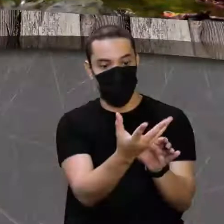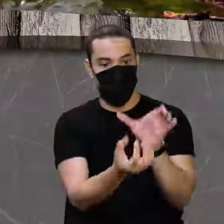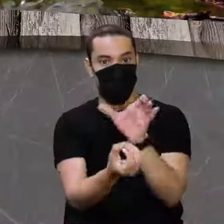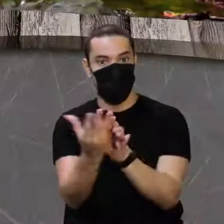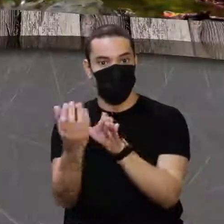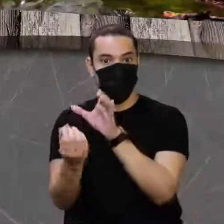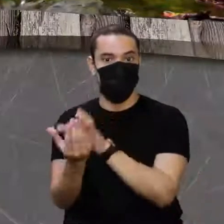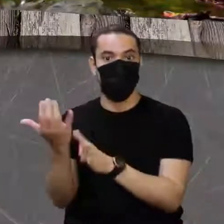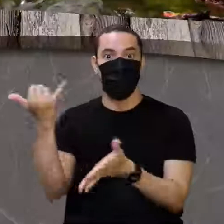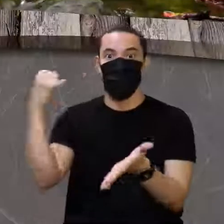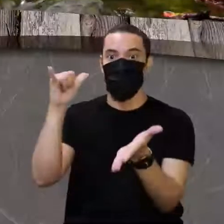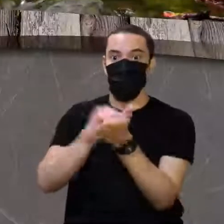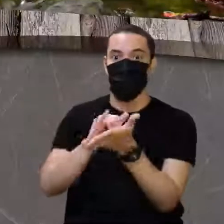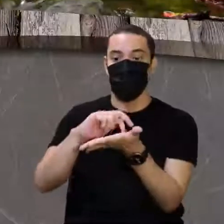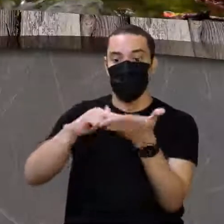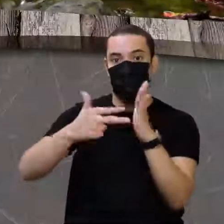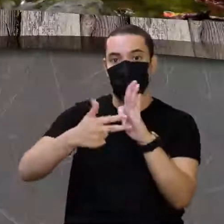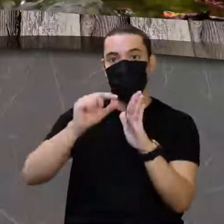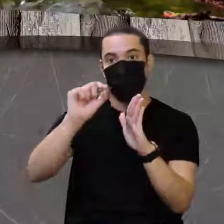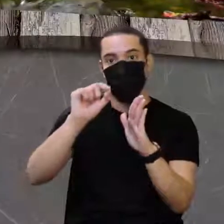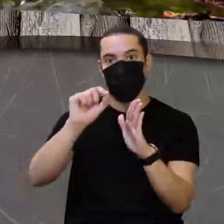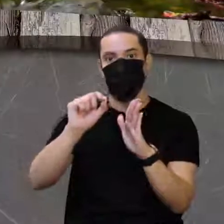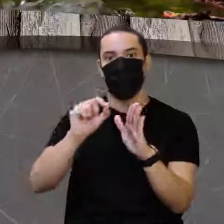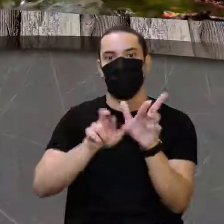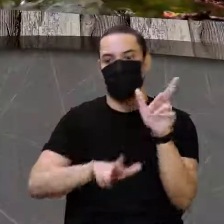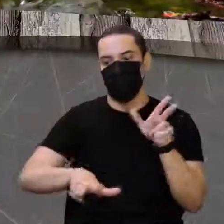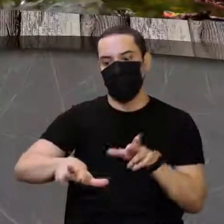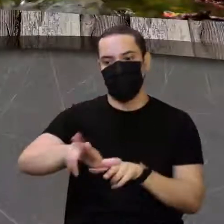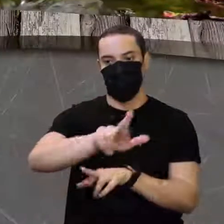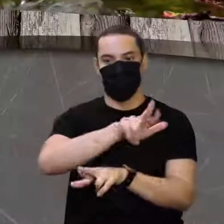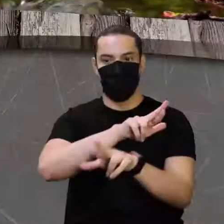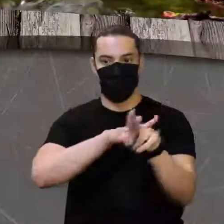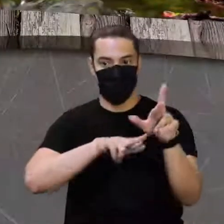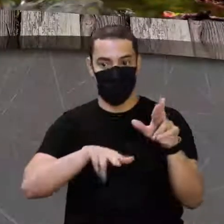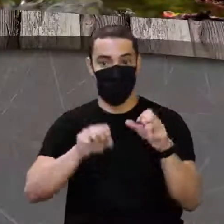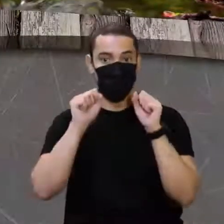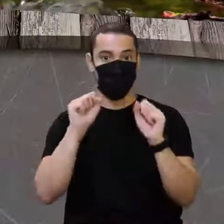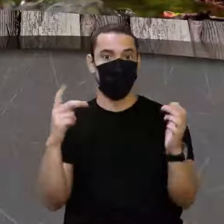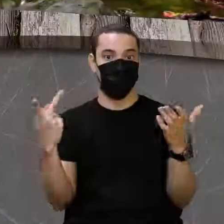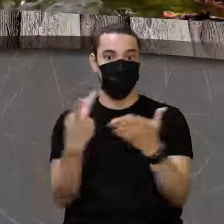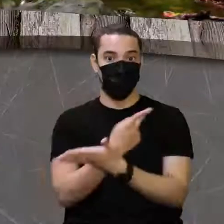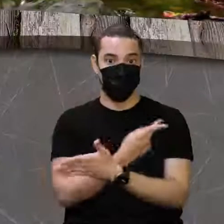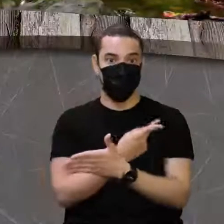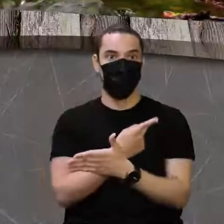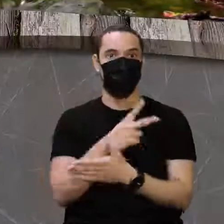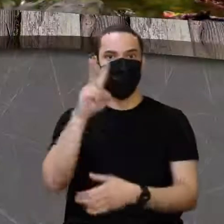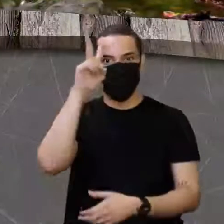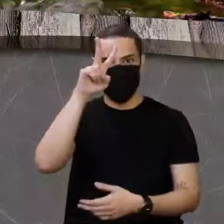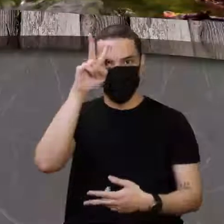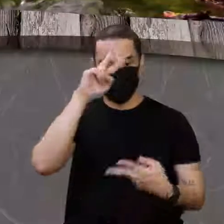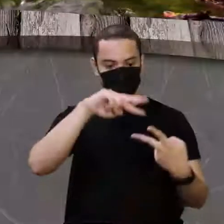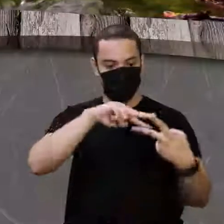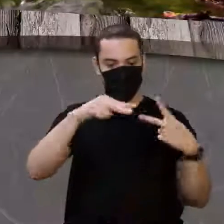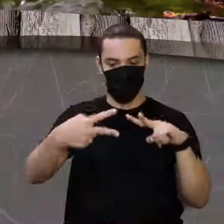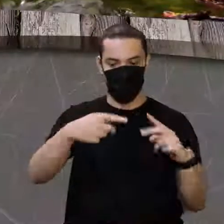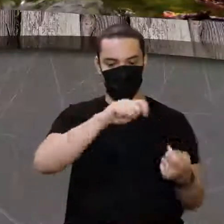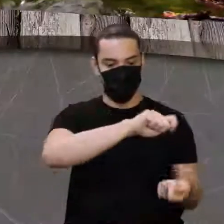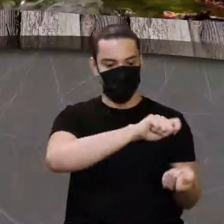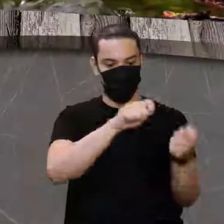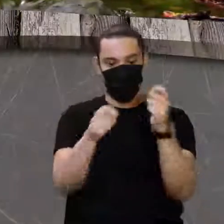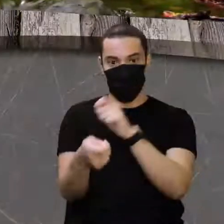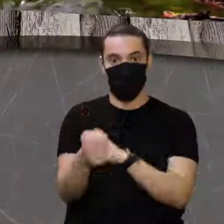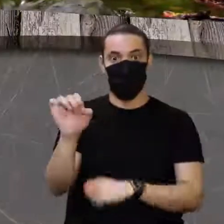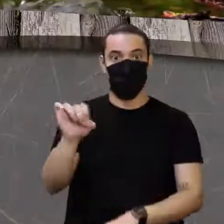populações? Justamente a sua variabilidade genética, que pode acontecer por processos de mutação, como a gente já viu, ou processos